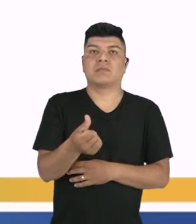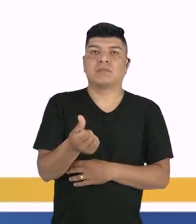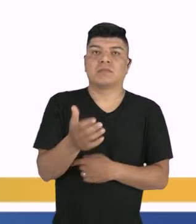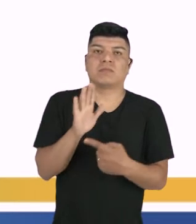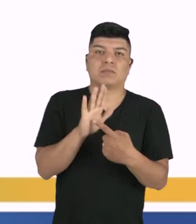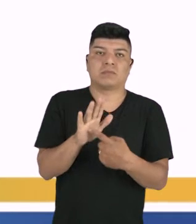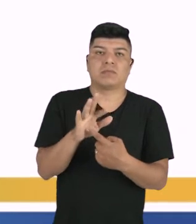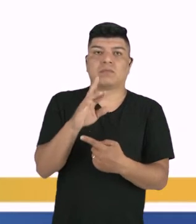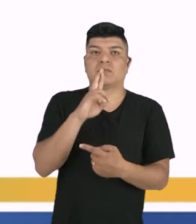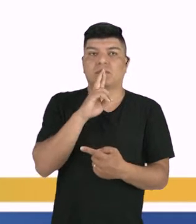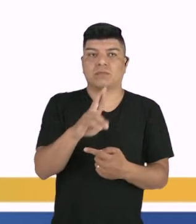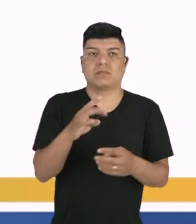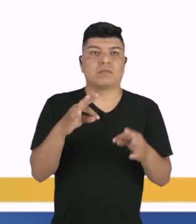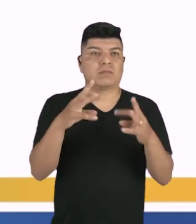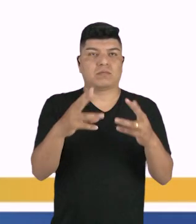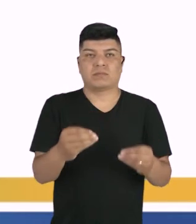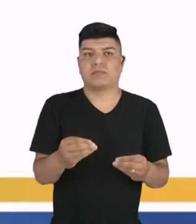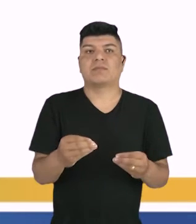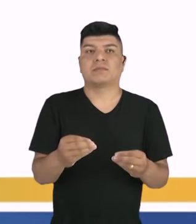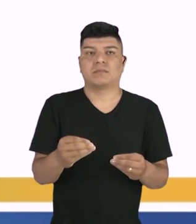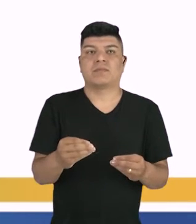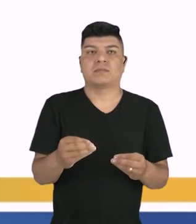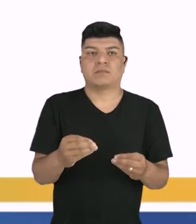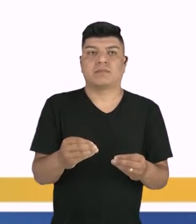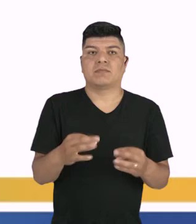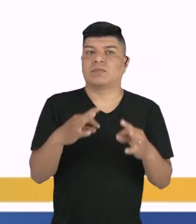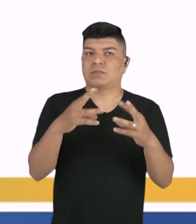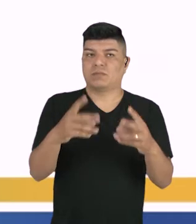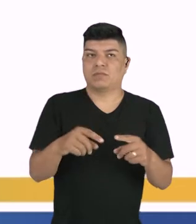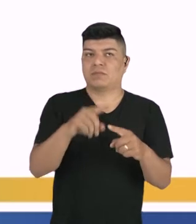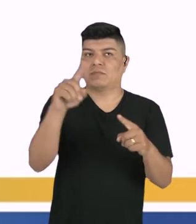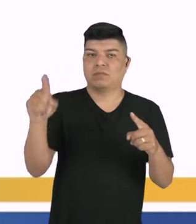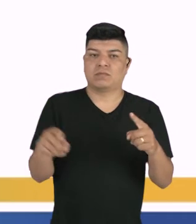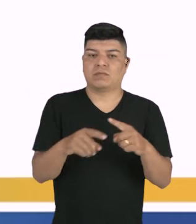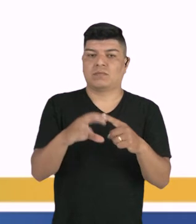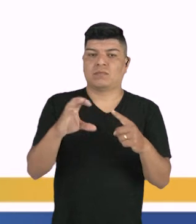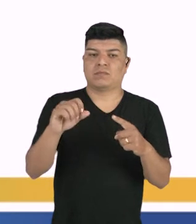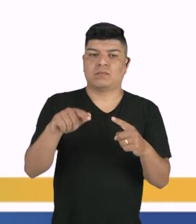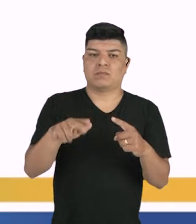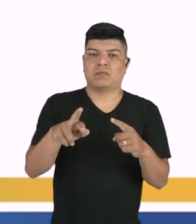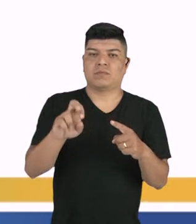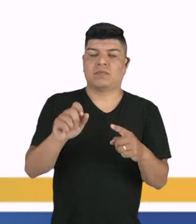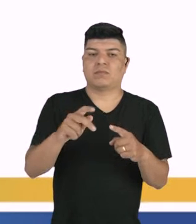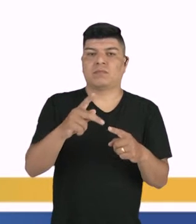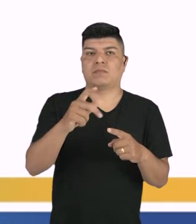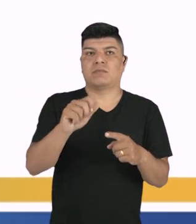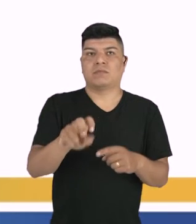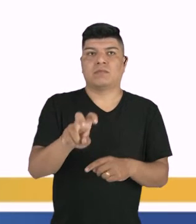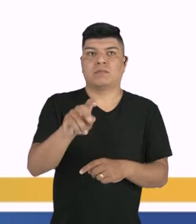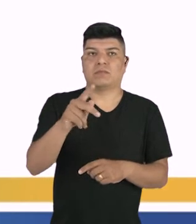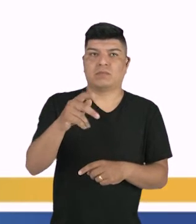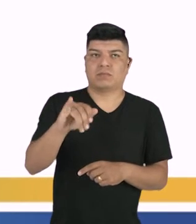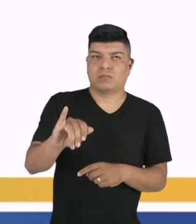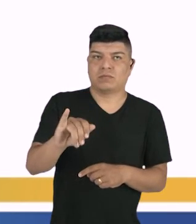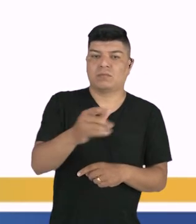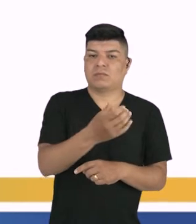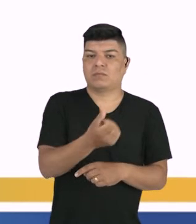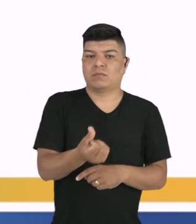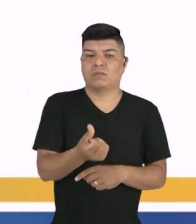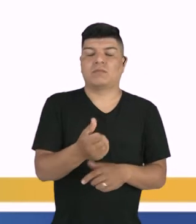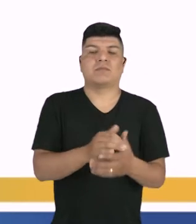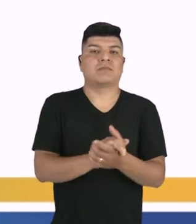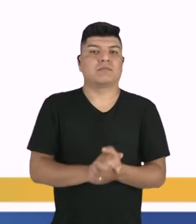ó, solução, conjunto de solução, todos os arcos côngruos a π sobre 6 e também a 5π sobre